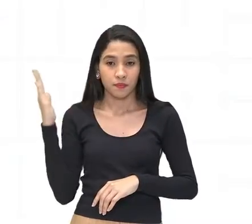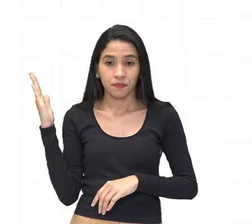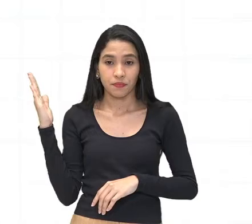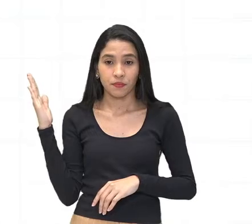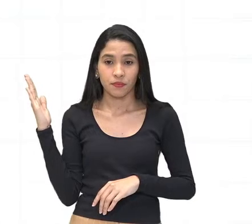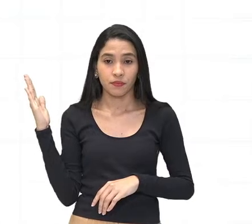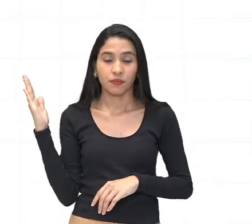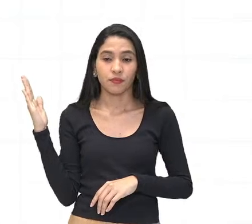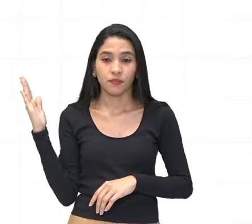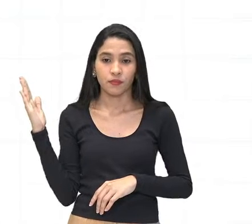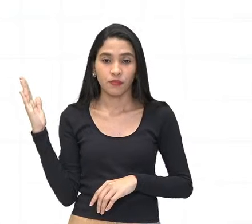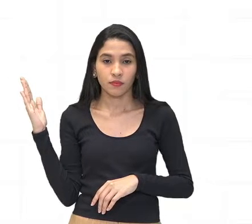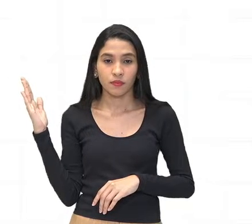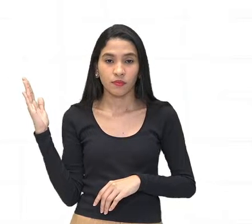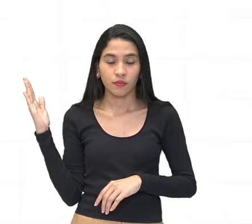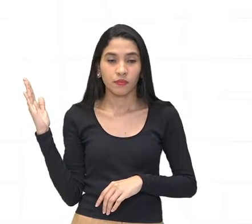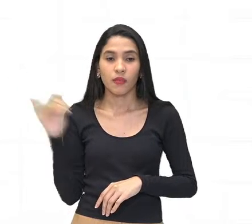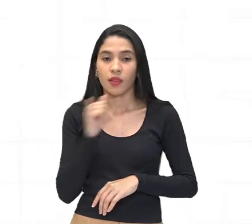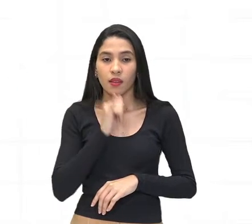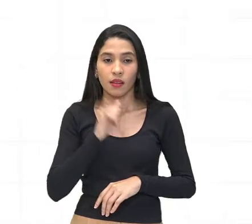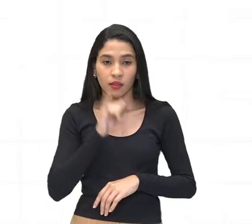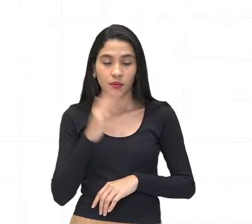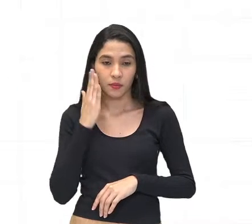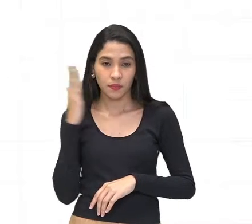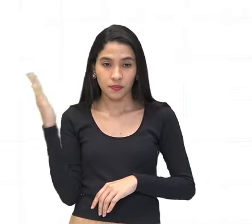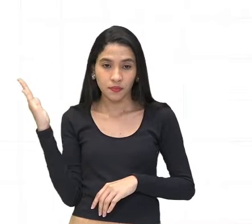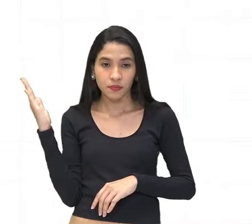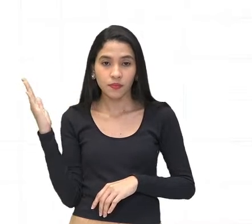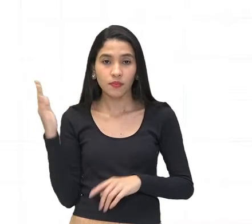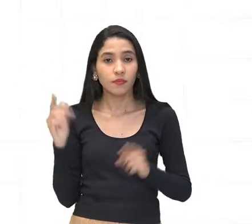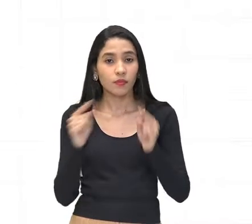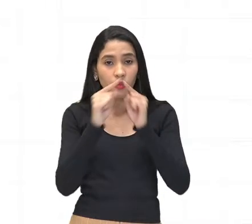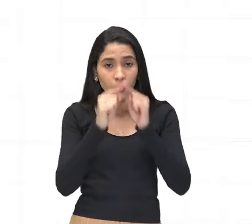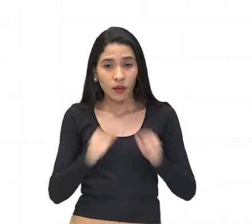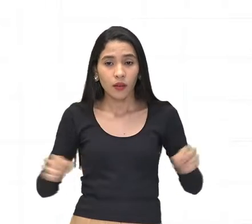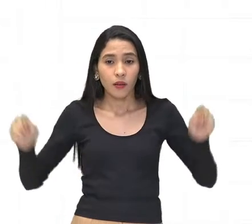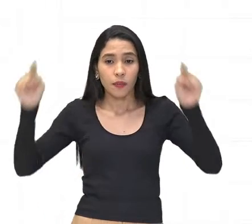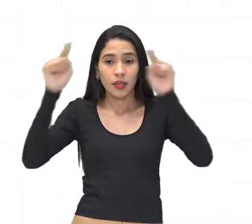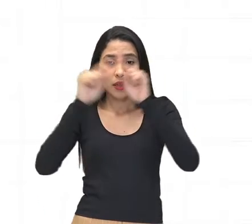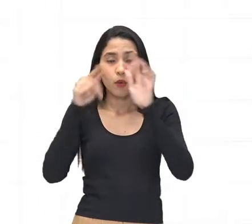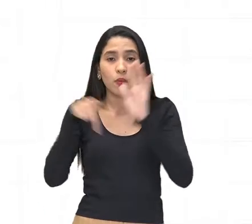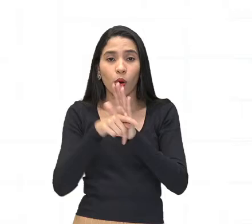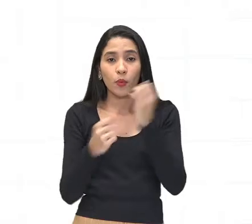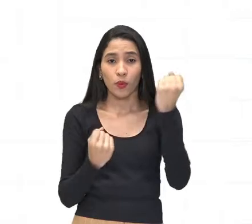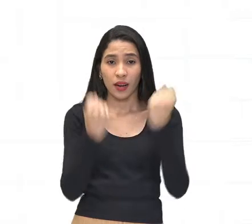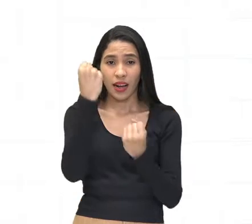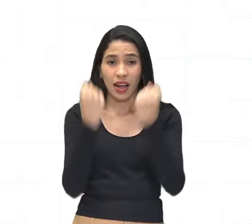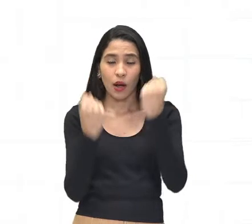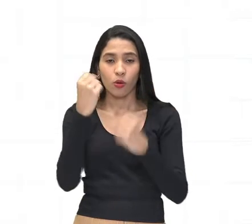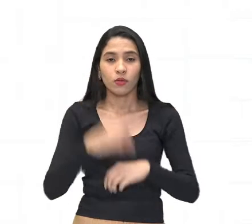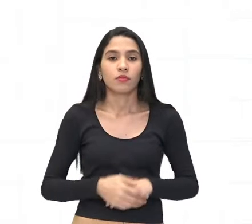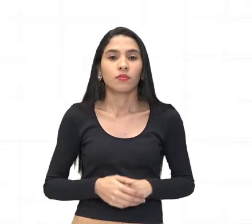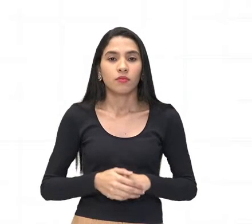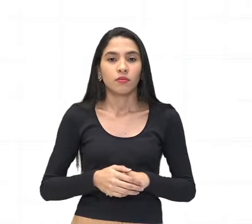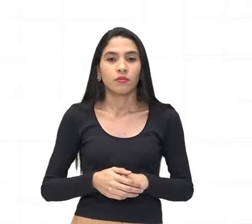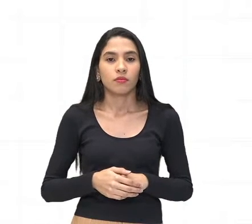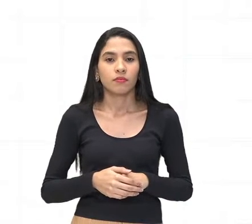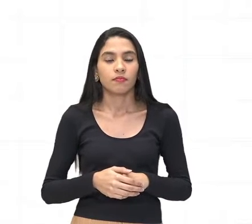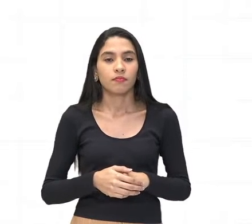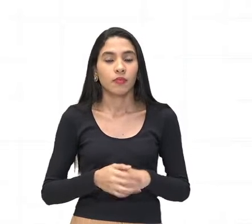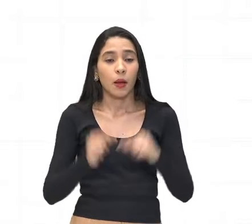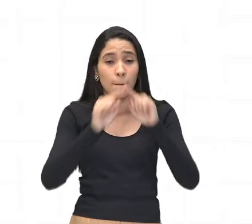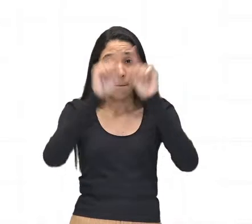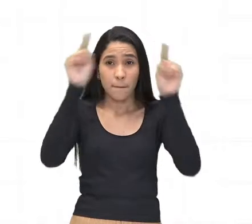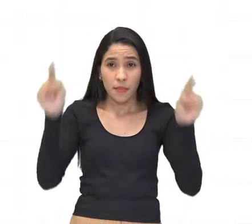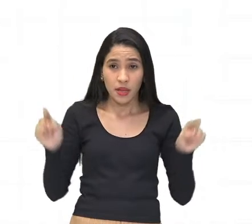nós temos aí os exemplos, né? Do pneu. Quando a gente enche o nosso pneu do